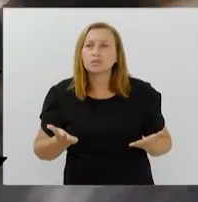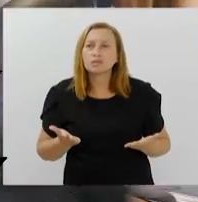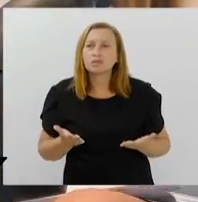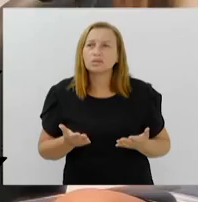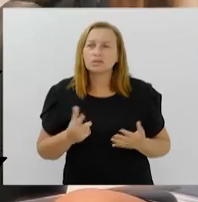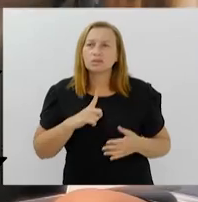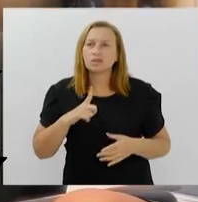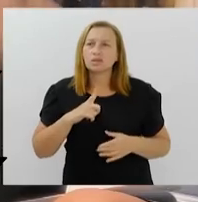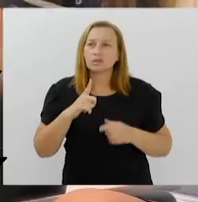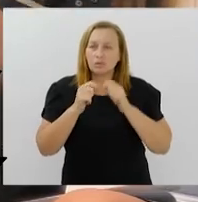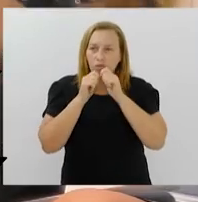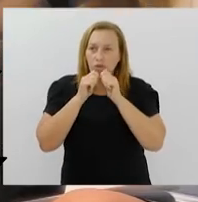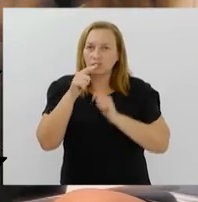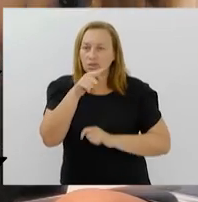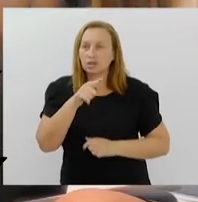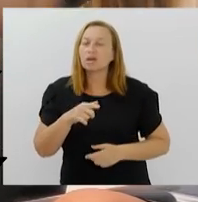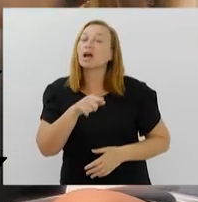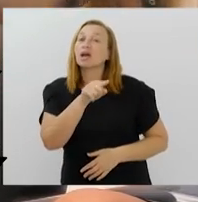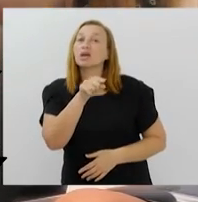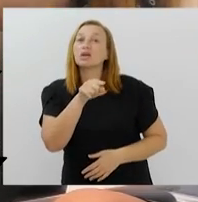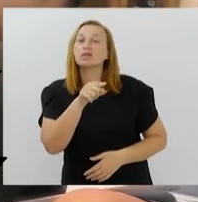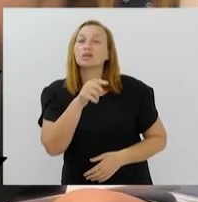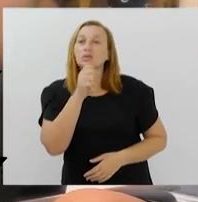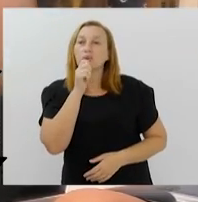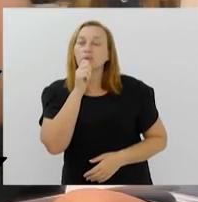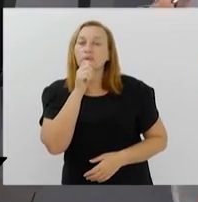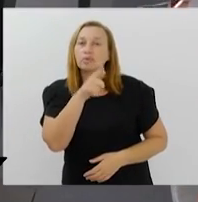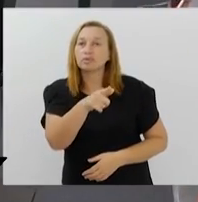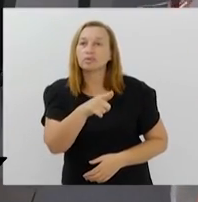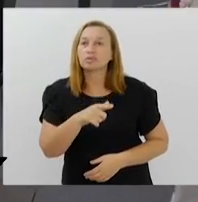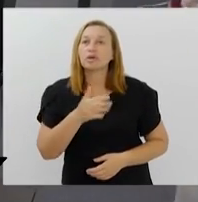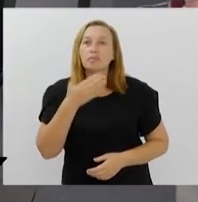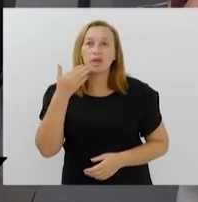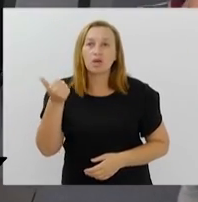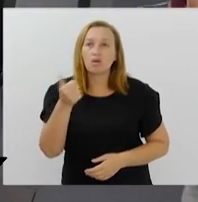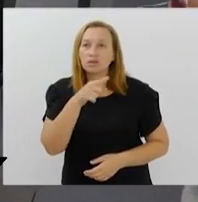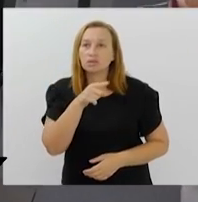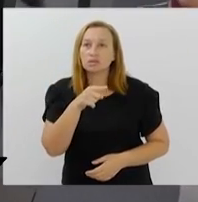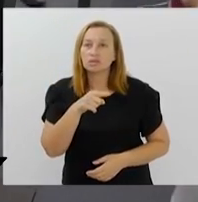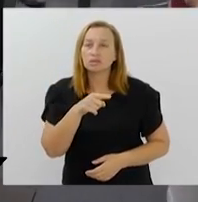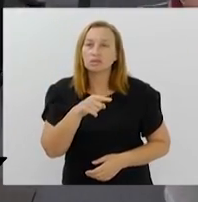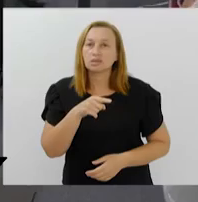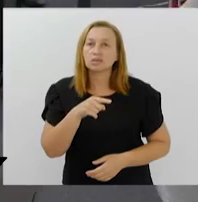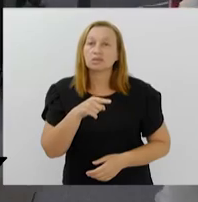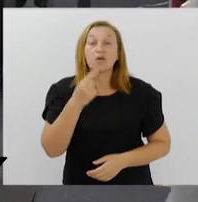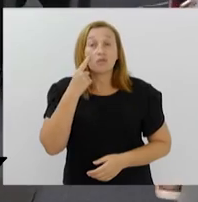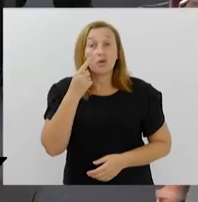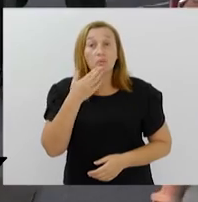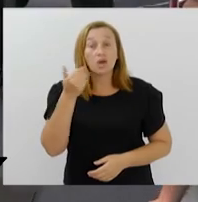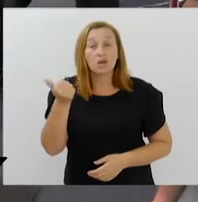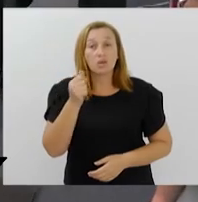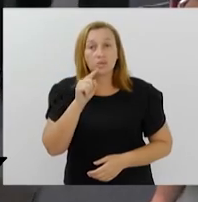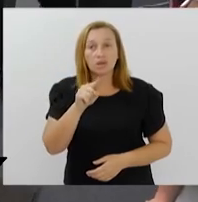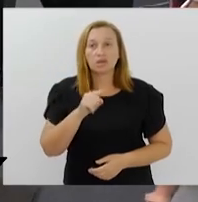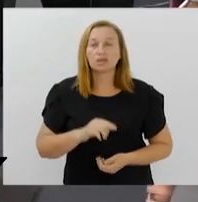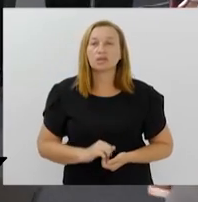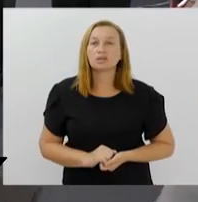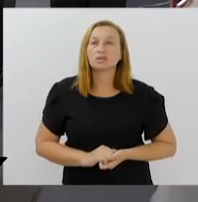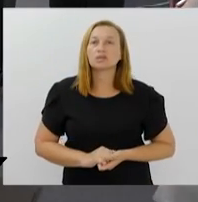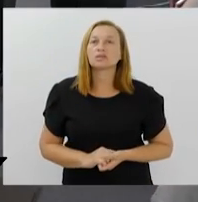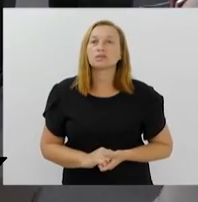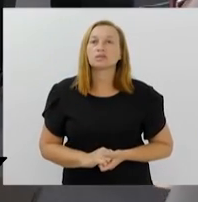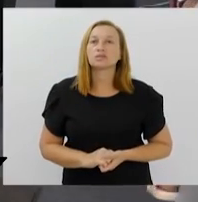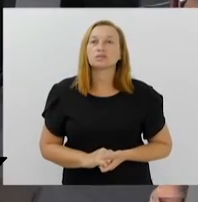microfone aqui aí Aqui aqui esse microfone aqui sem fio que que é melhor vê qual mais confortável para ele